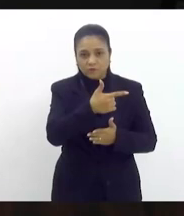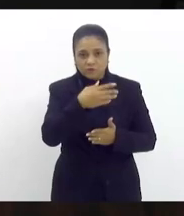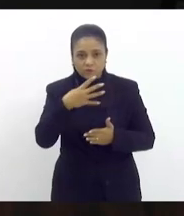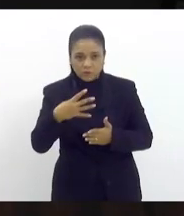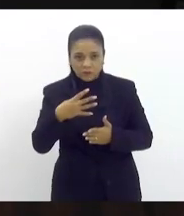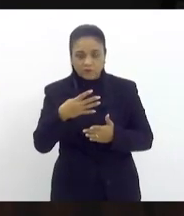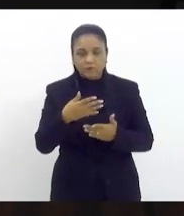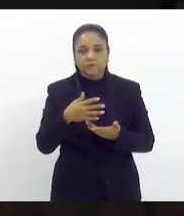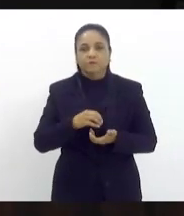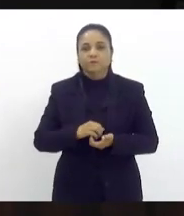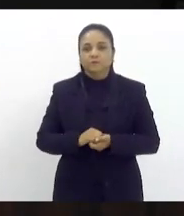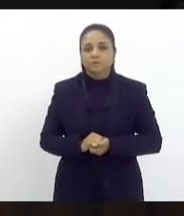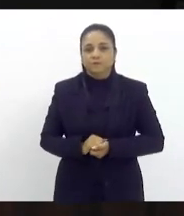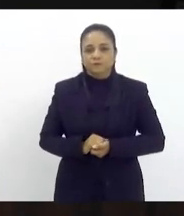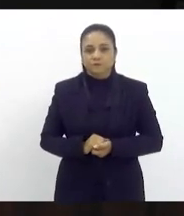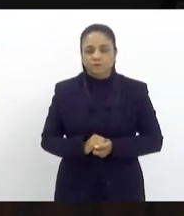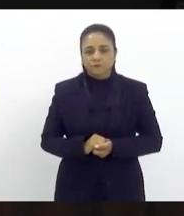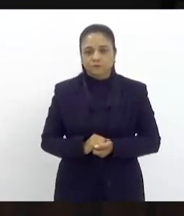providências.